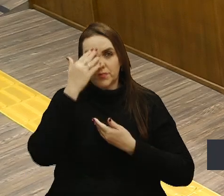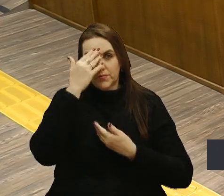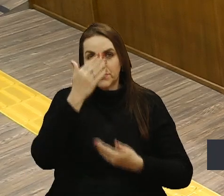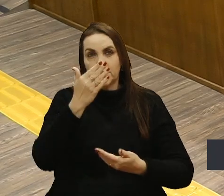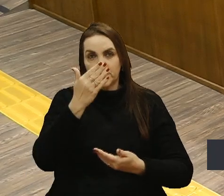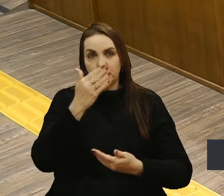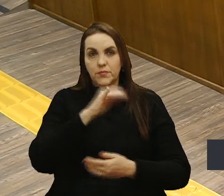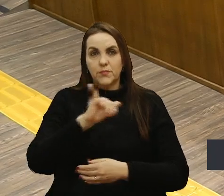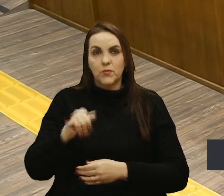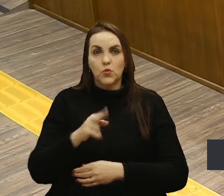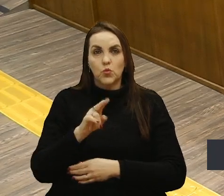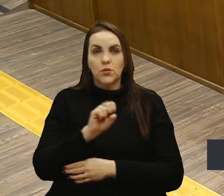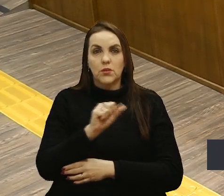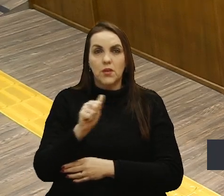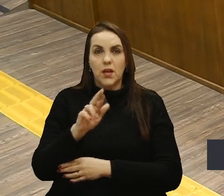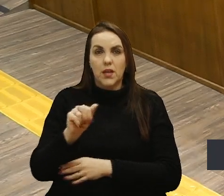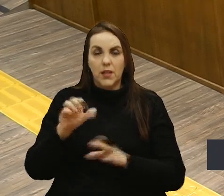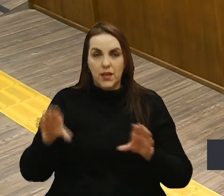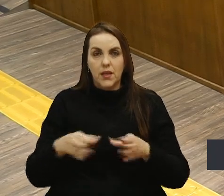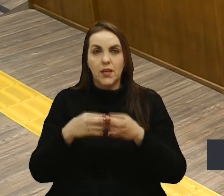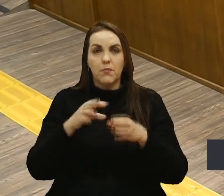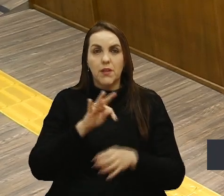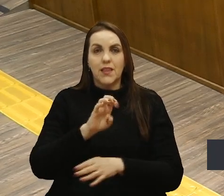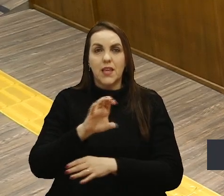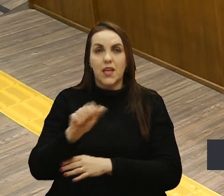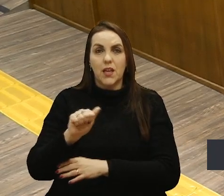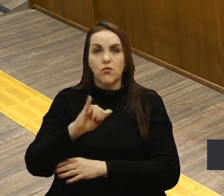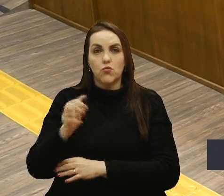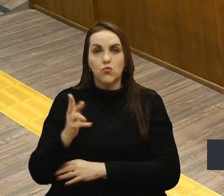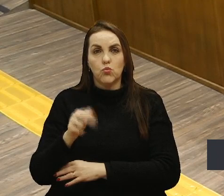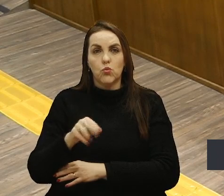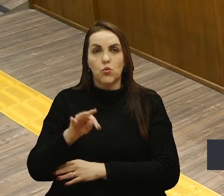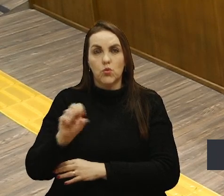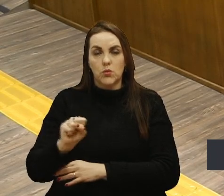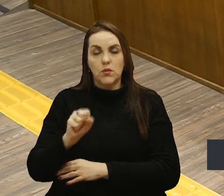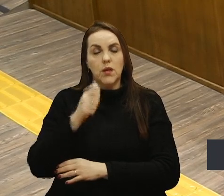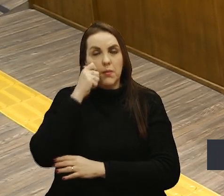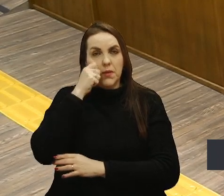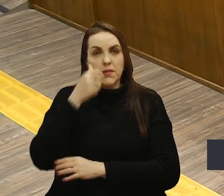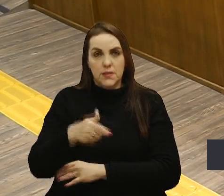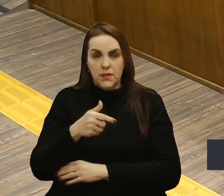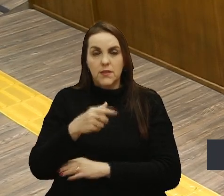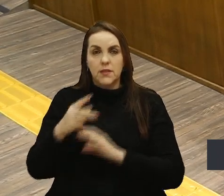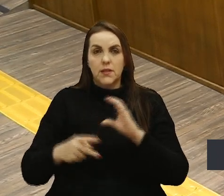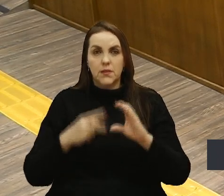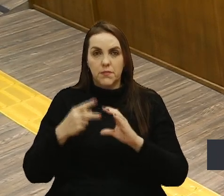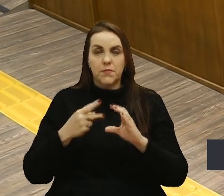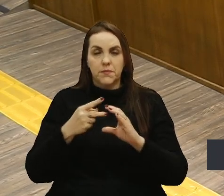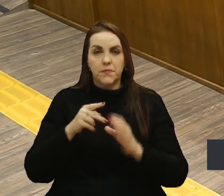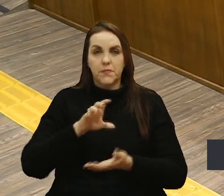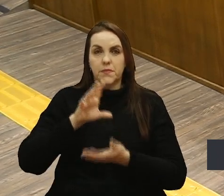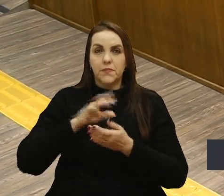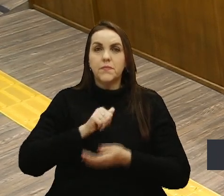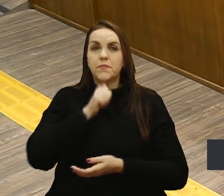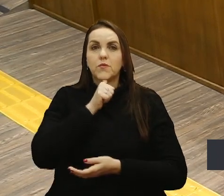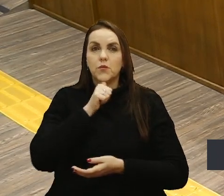Obrigado, Jussara e toda a equipe da TEA Juntos pela presença nessa Casa Legislativa. Vamos suspender, fazer um registro. Suspender a sessão.